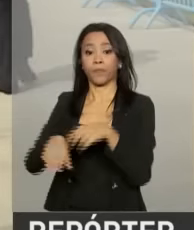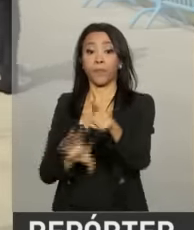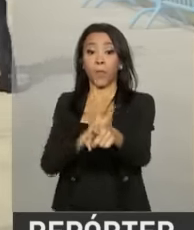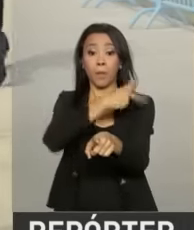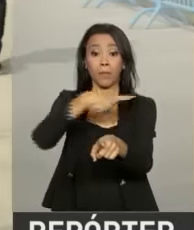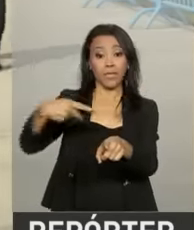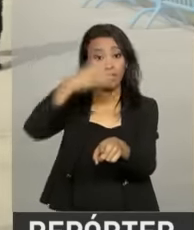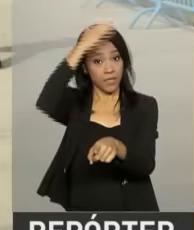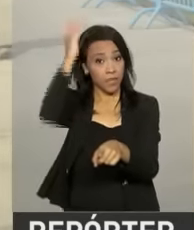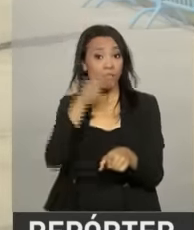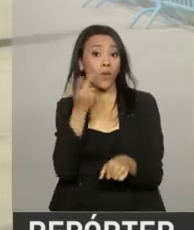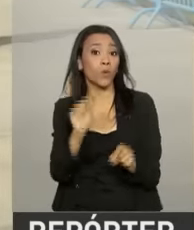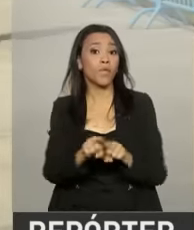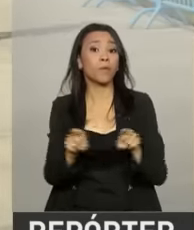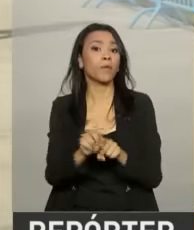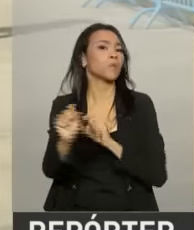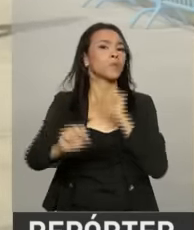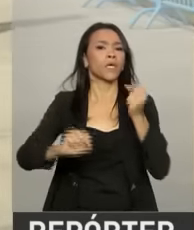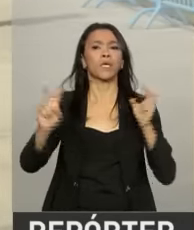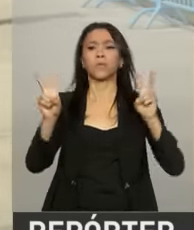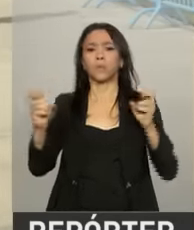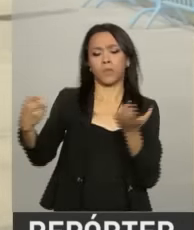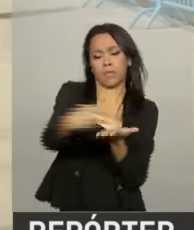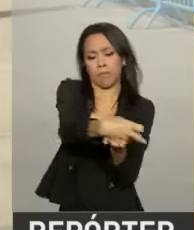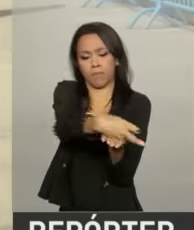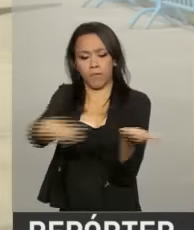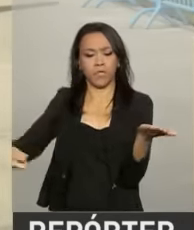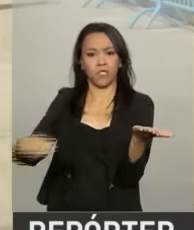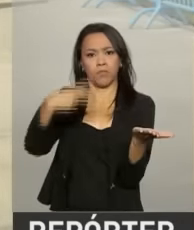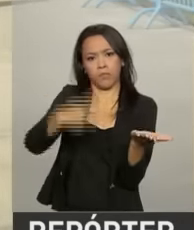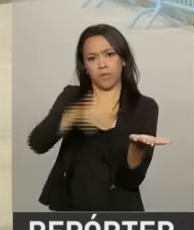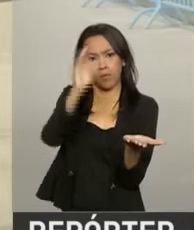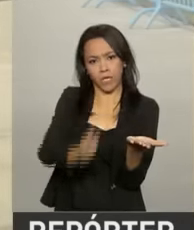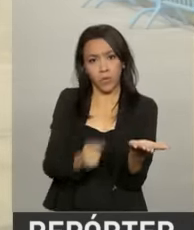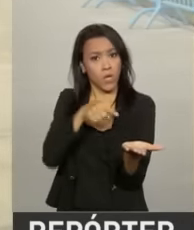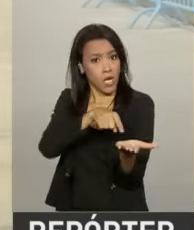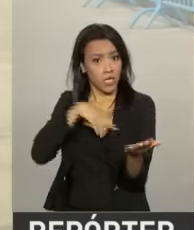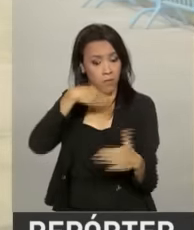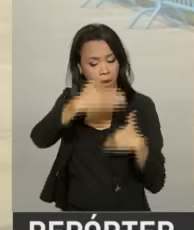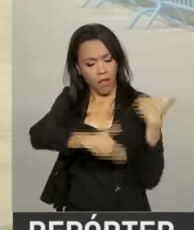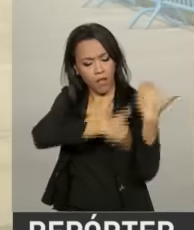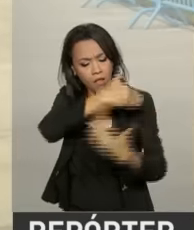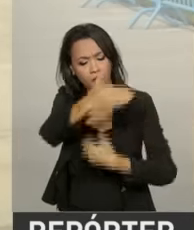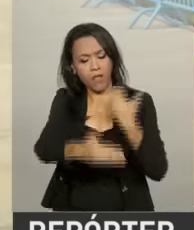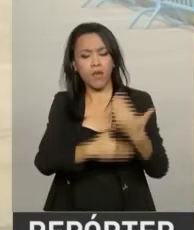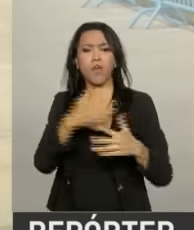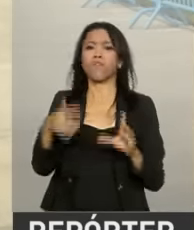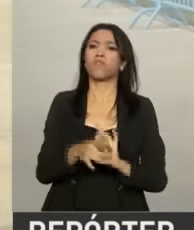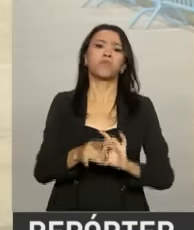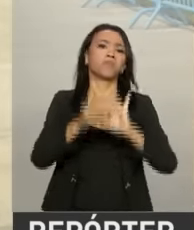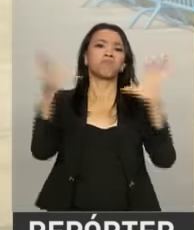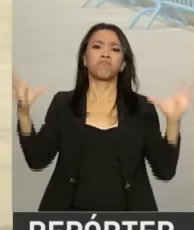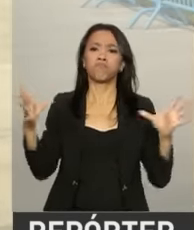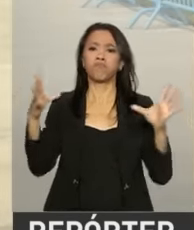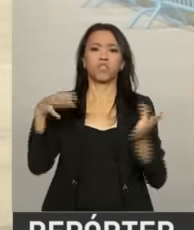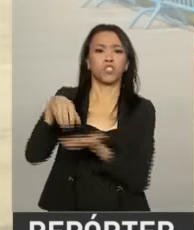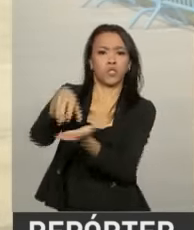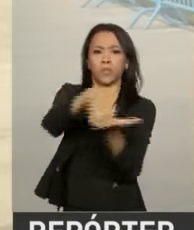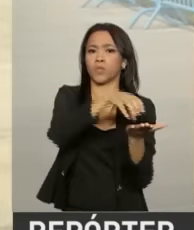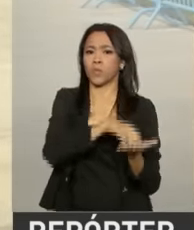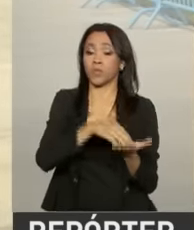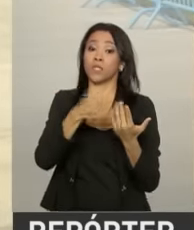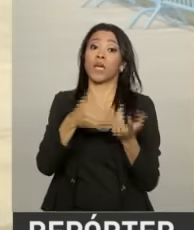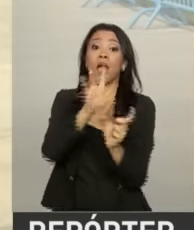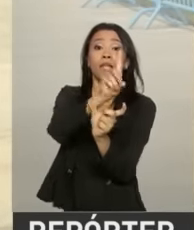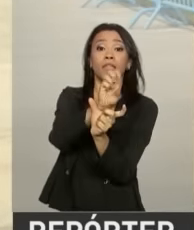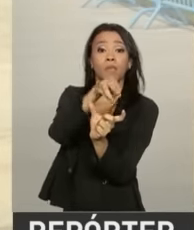também falou sobre o impeachment no Brasil. Disse que todo o processo foi conduzido por instituições independentes e que a democracia e